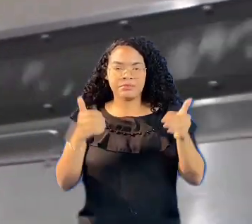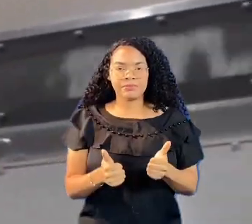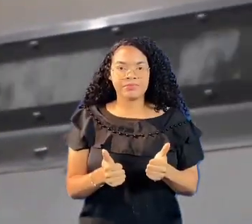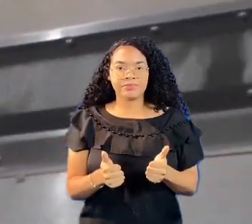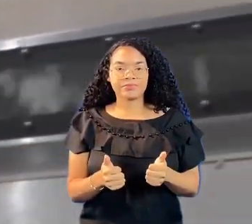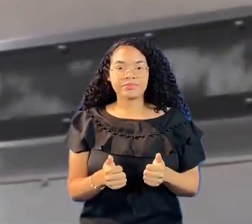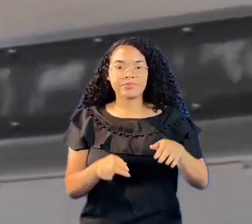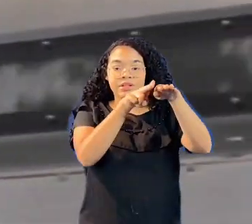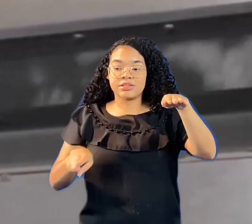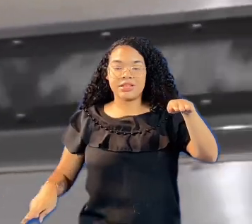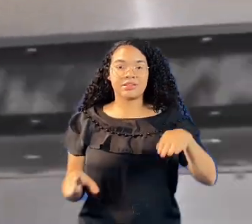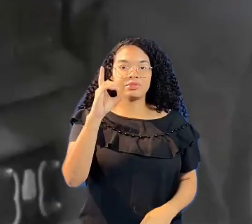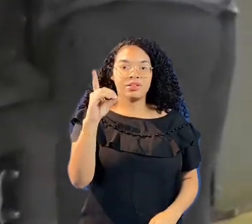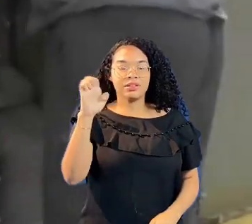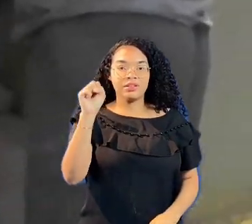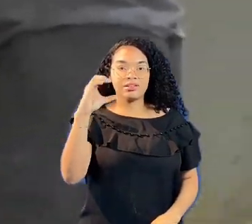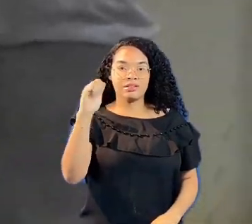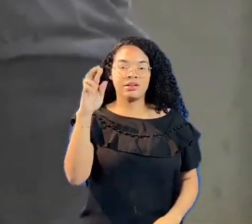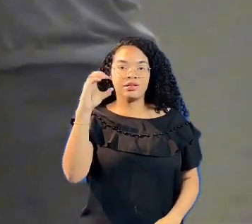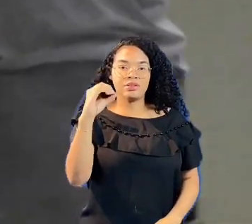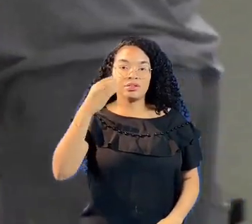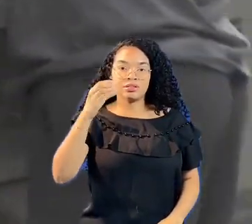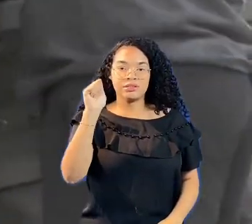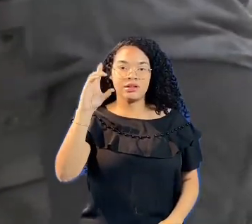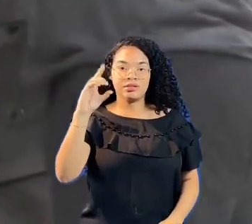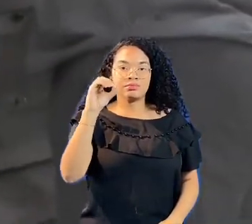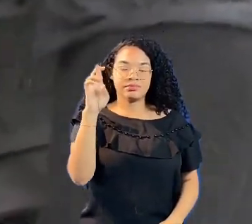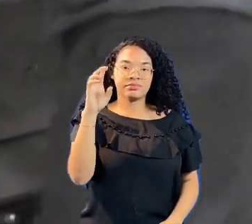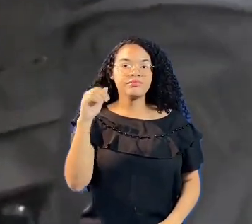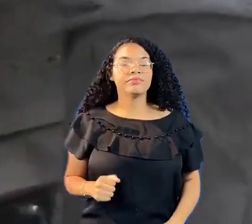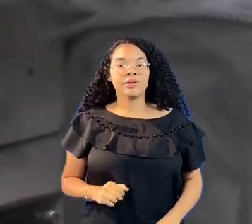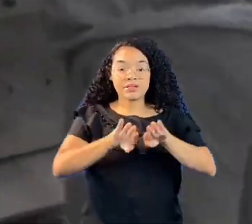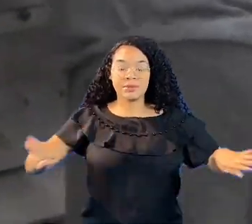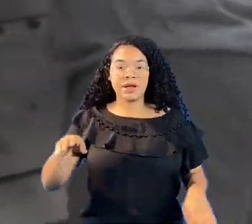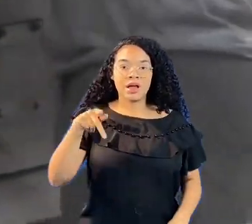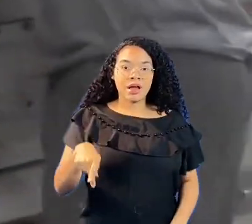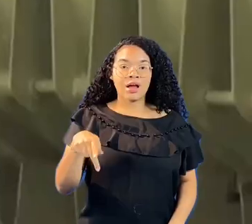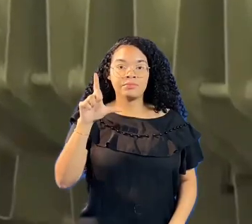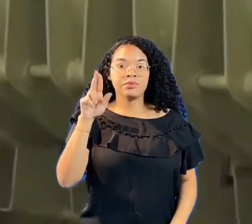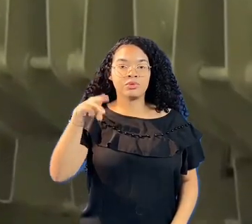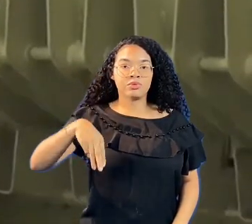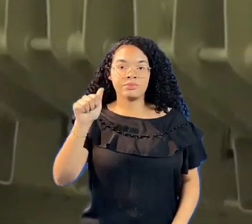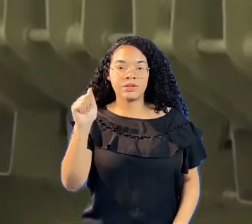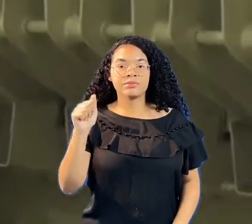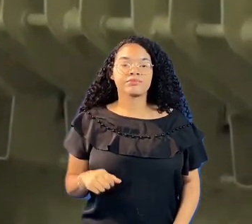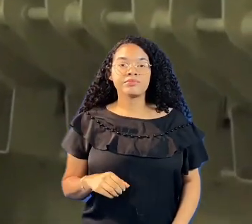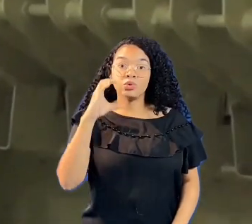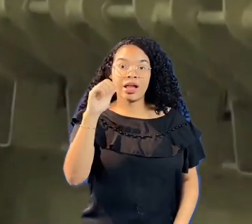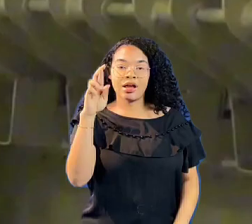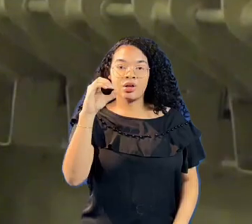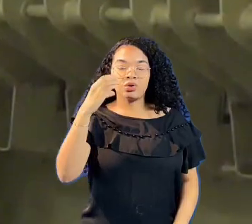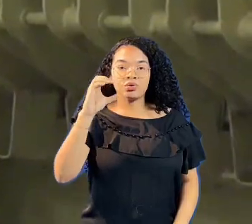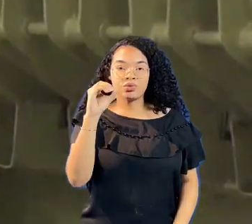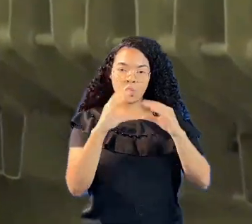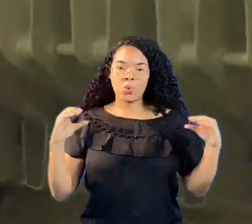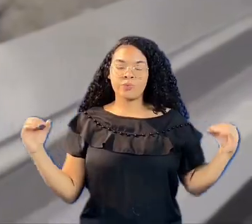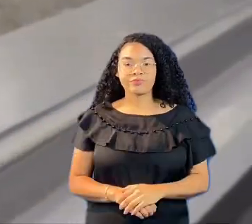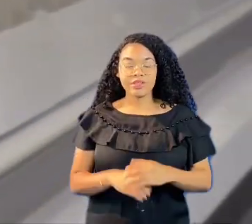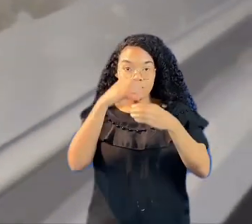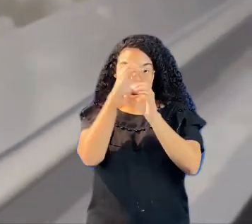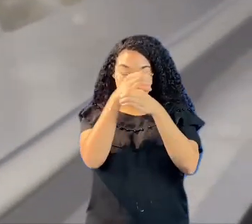turbulação. Aqui acontecem as pré-limpezas, descendo no descaroçador para a separação da pluma e do caroço do